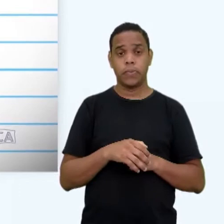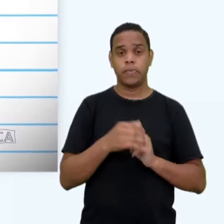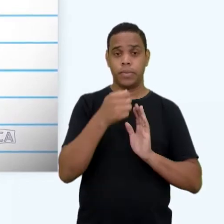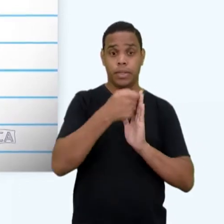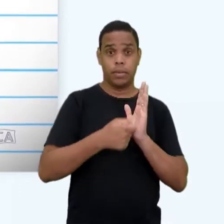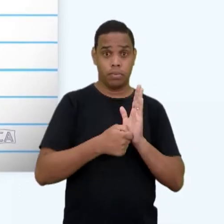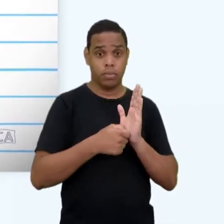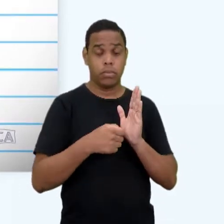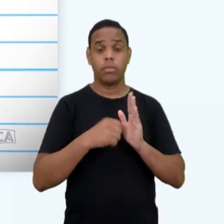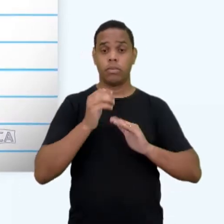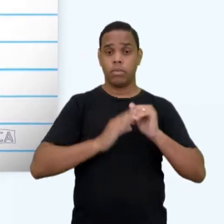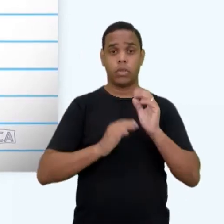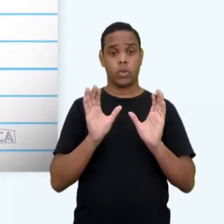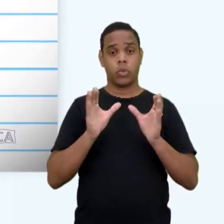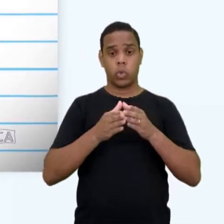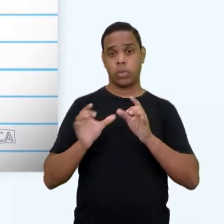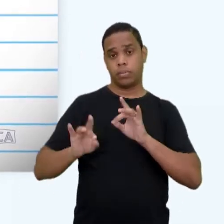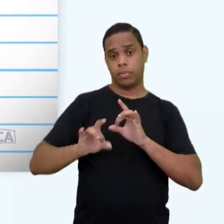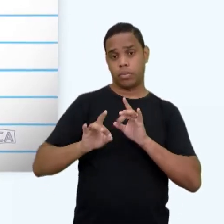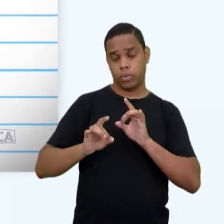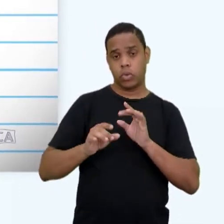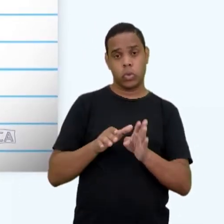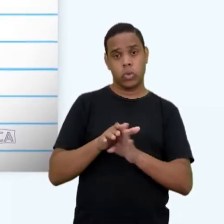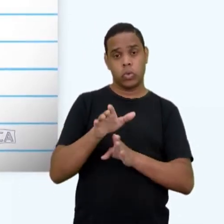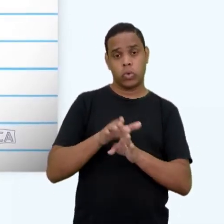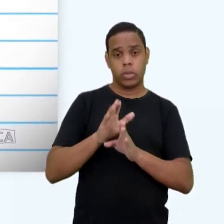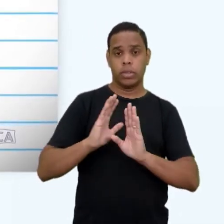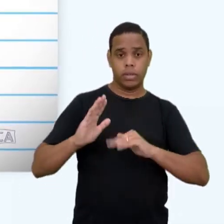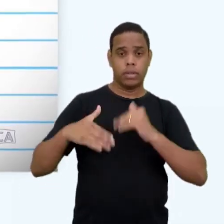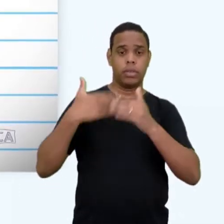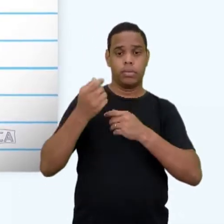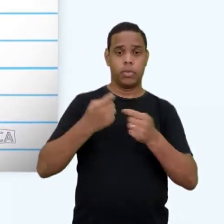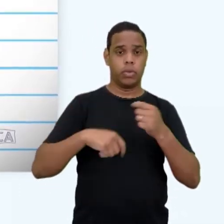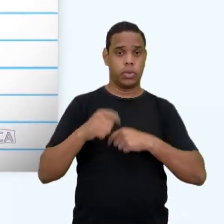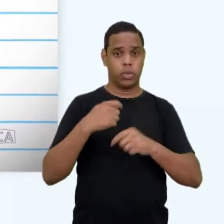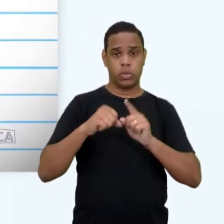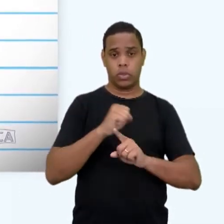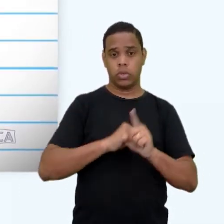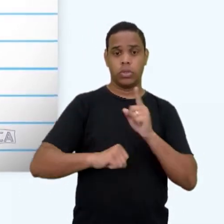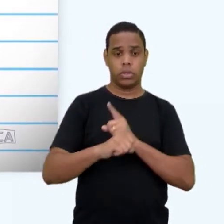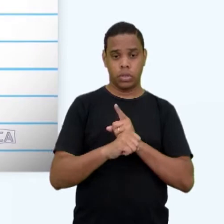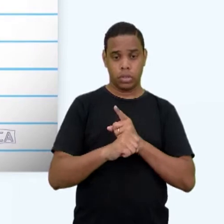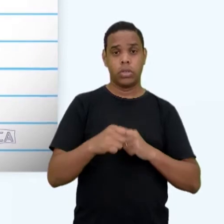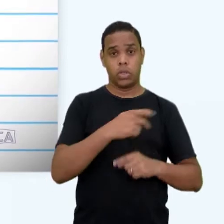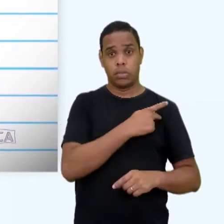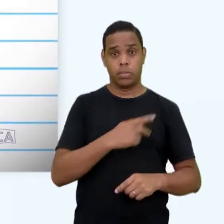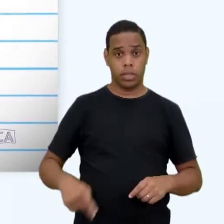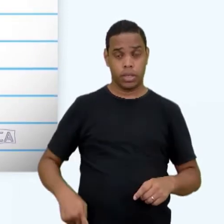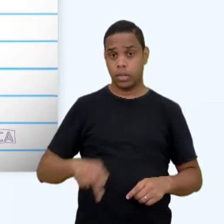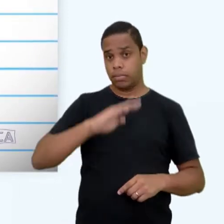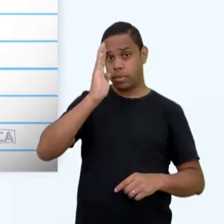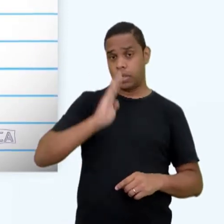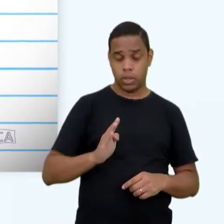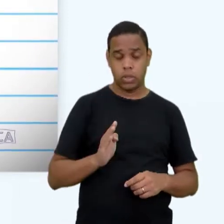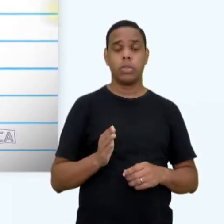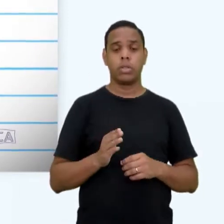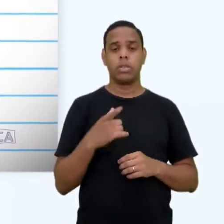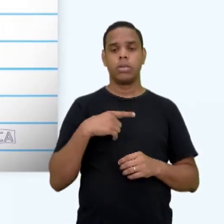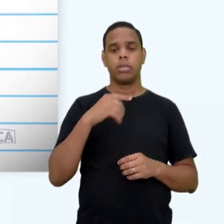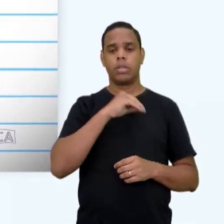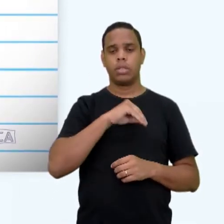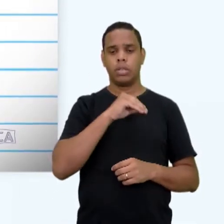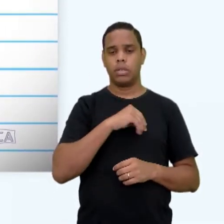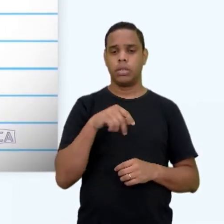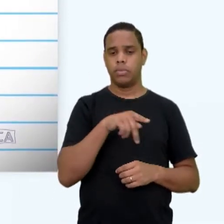relatório produzido por um comitê técnico do Conselho de Desenvolvimento Econômico e Social da Presidência da República, a remuneração média